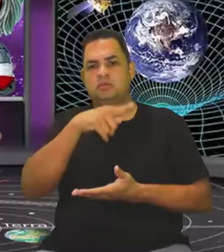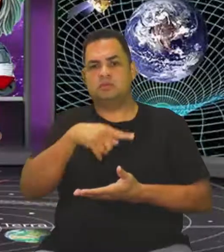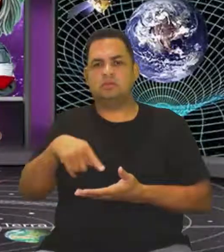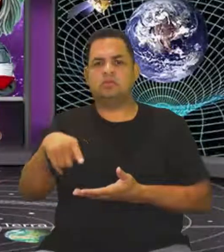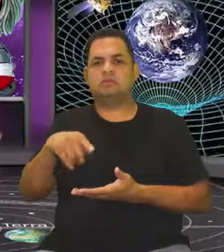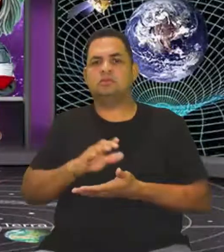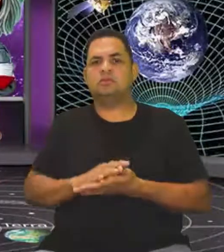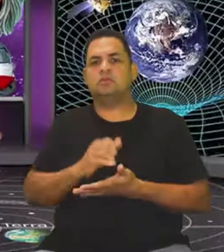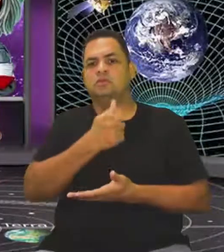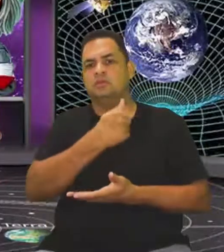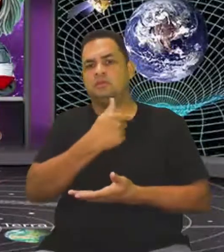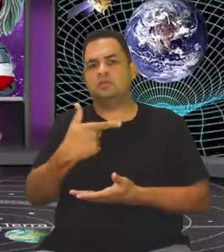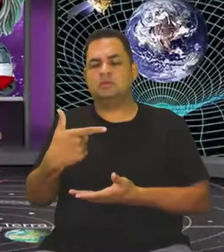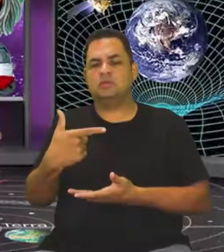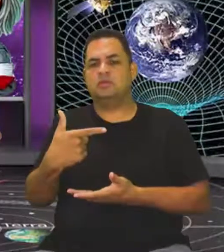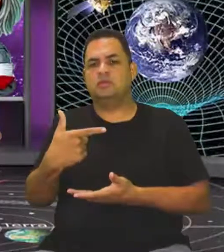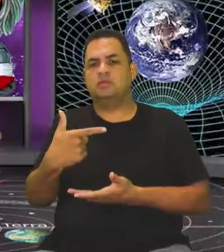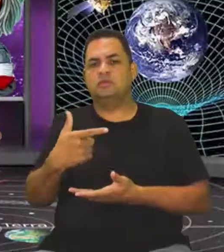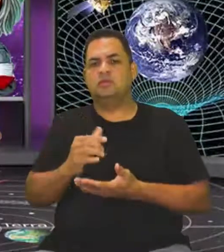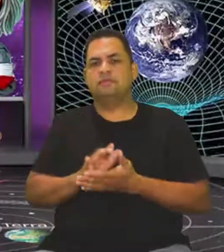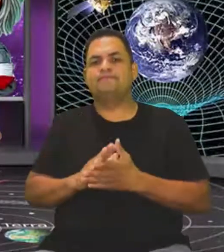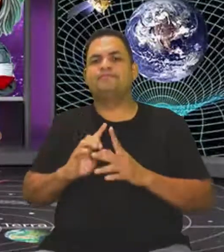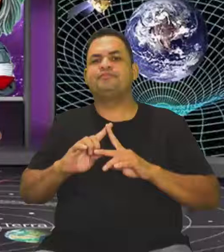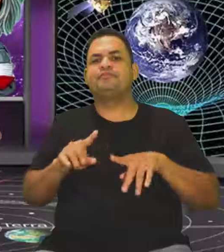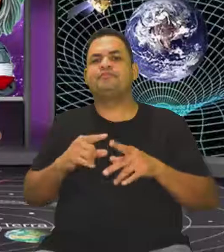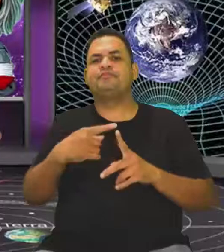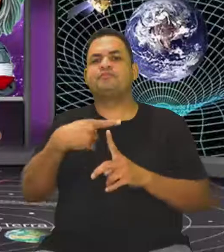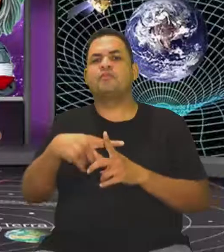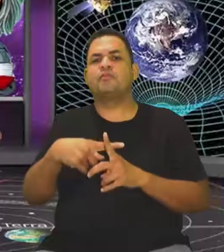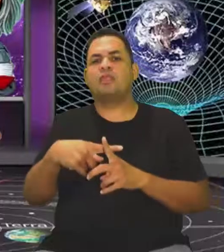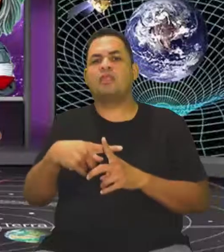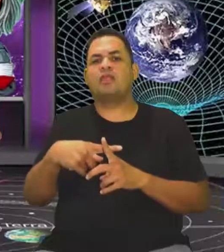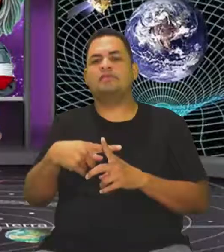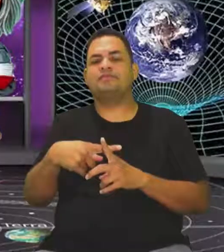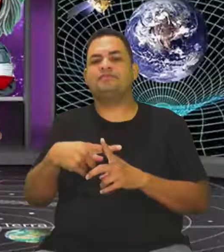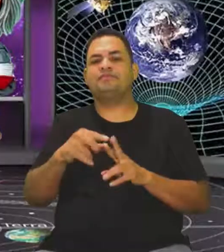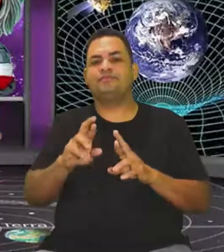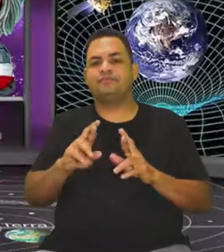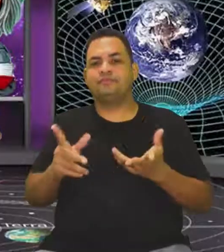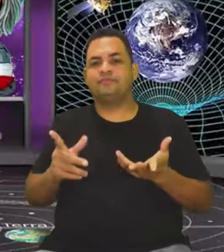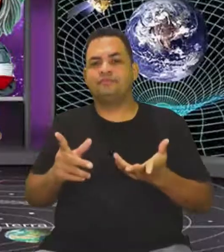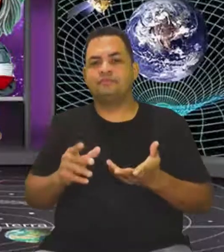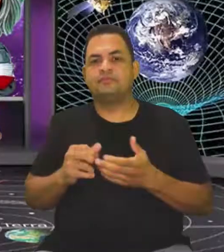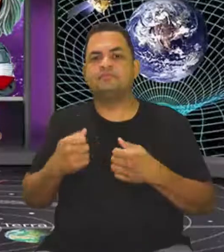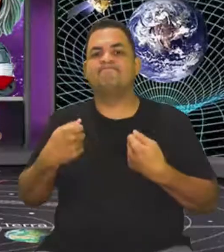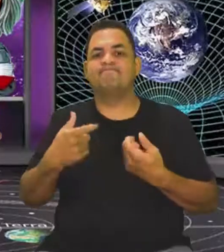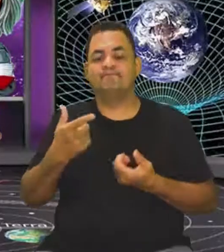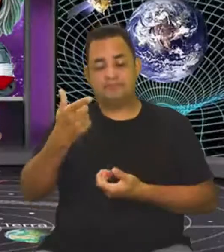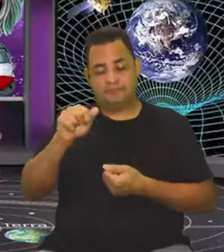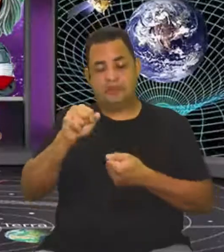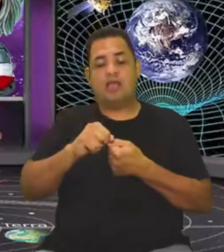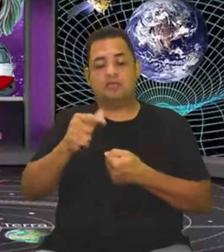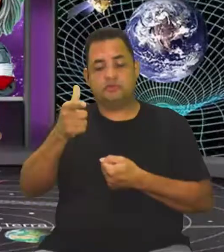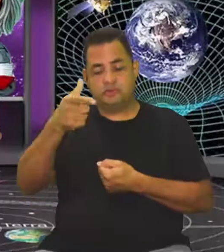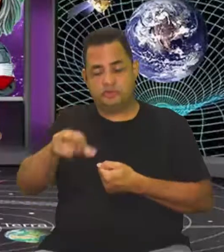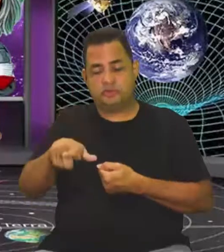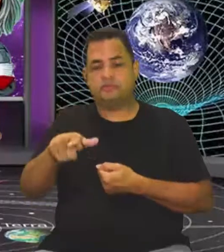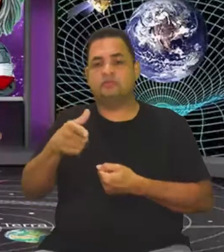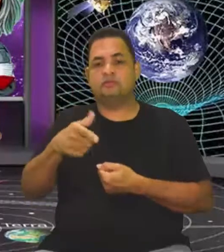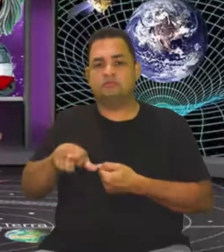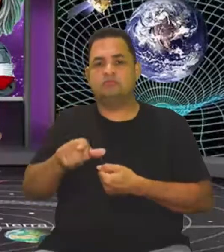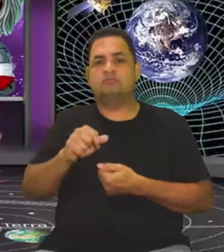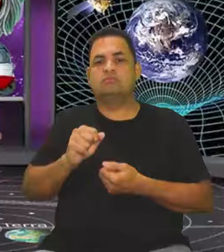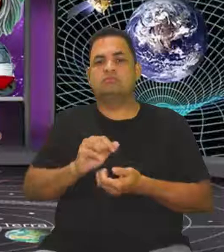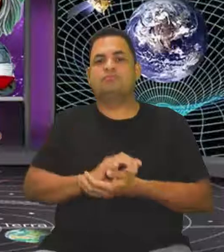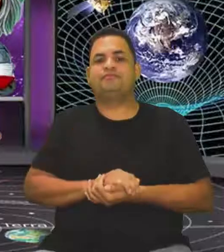sair 12. Entendido? Professora, se eu tivesse somado ali, tivesse dado diferente. Tente outra vez, né, pessoal? Que nem eu falo, porque o